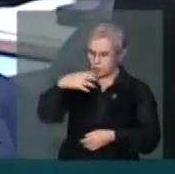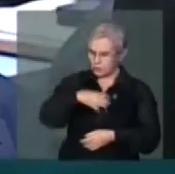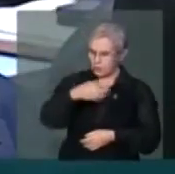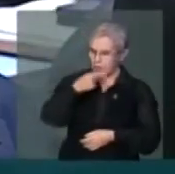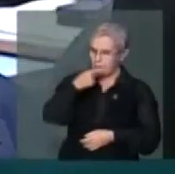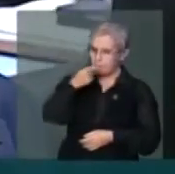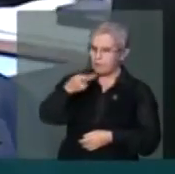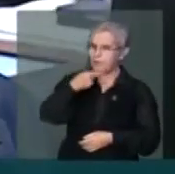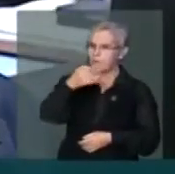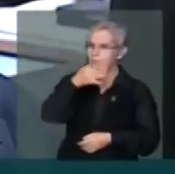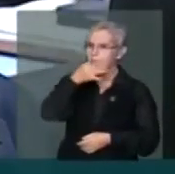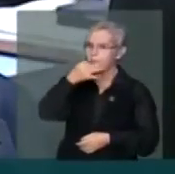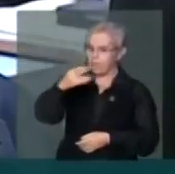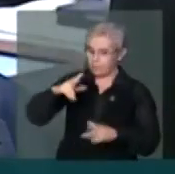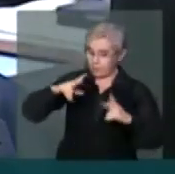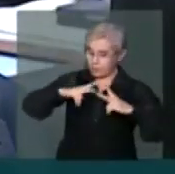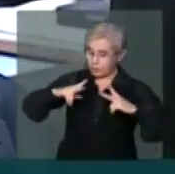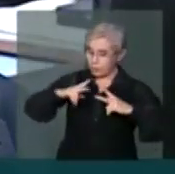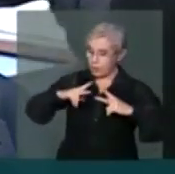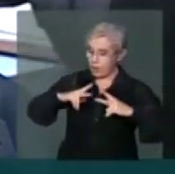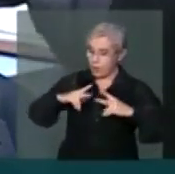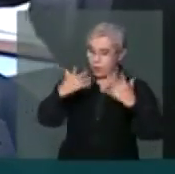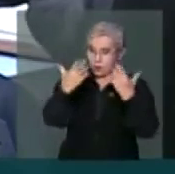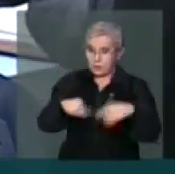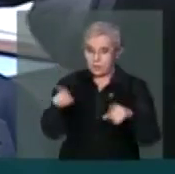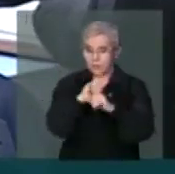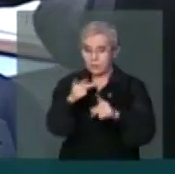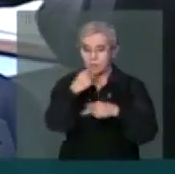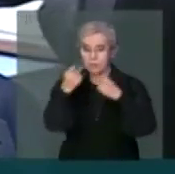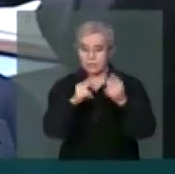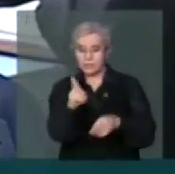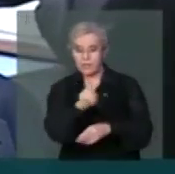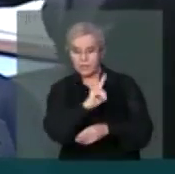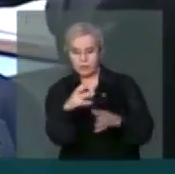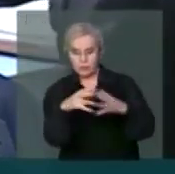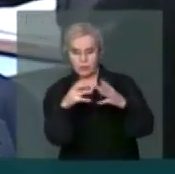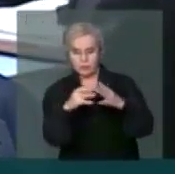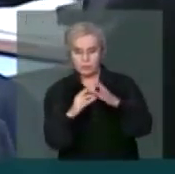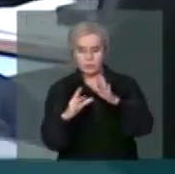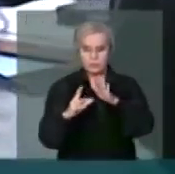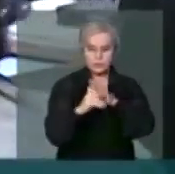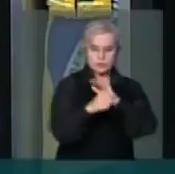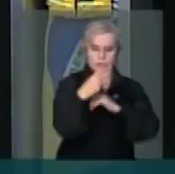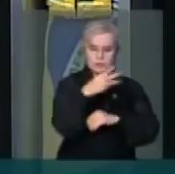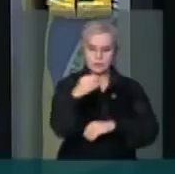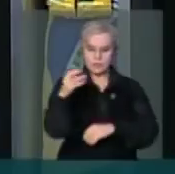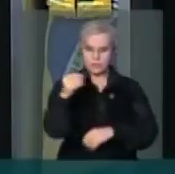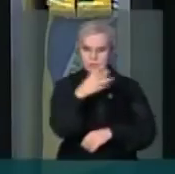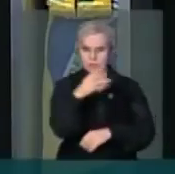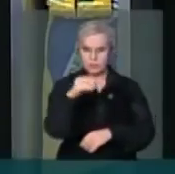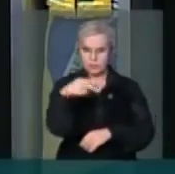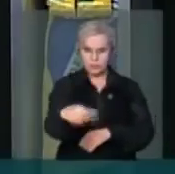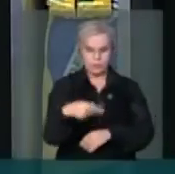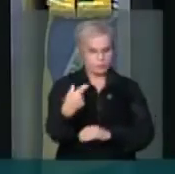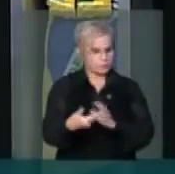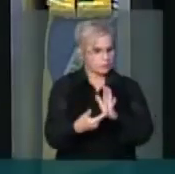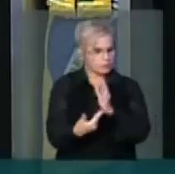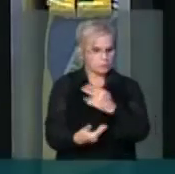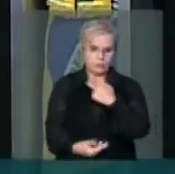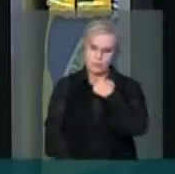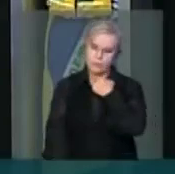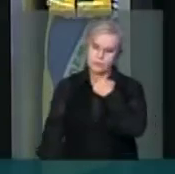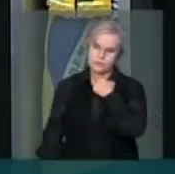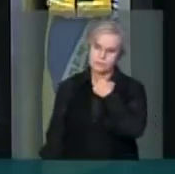negar a dar os nomes dos 399 achacadores que existem, segundo Vossa Excelência, nesta casa.